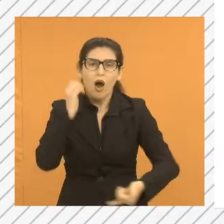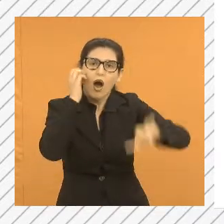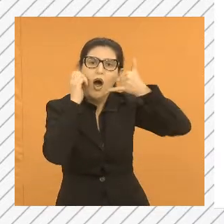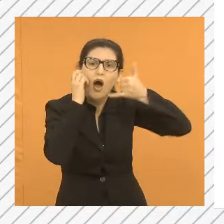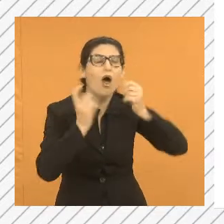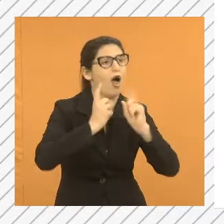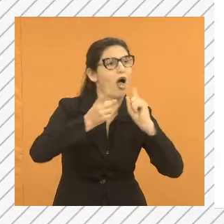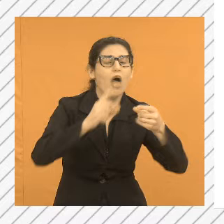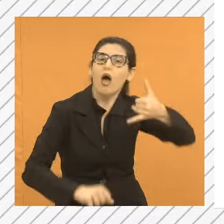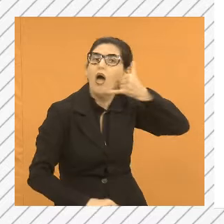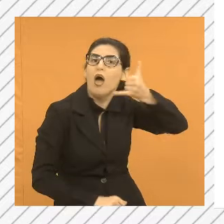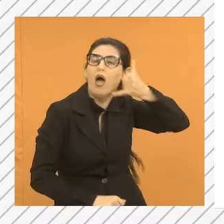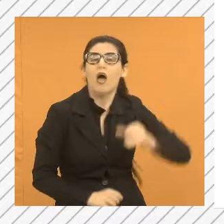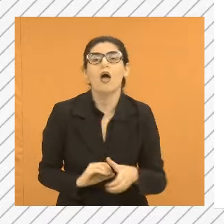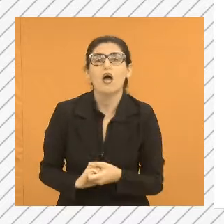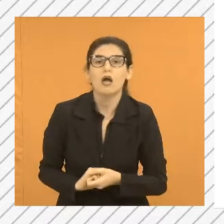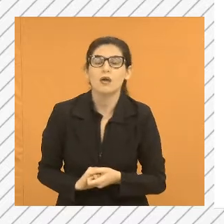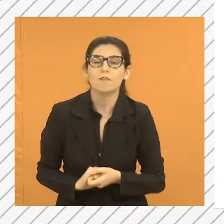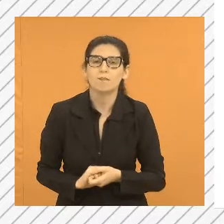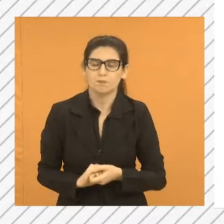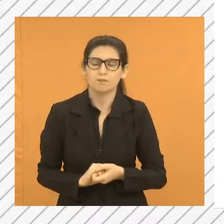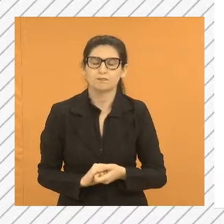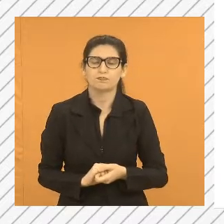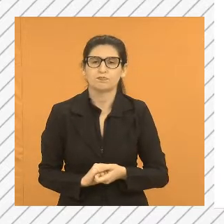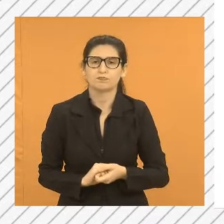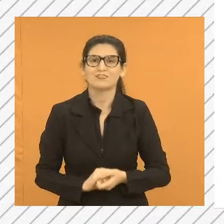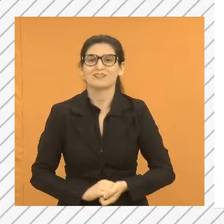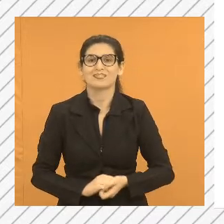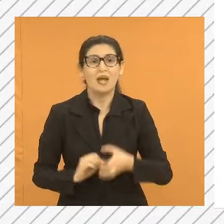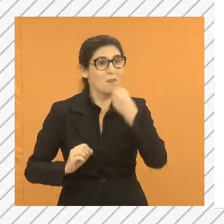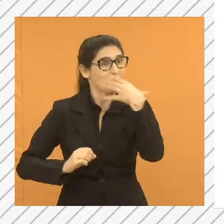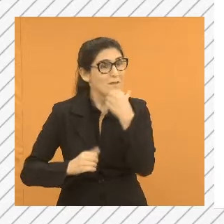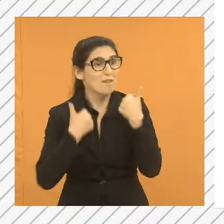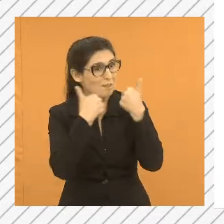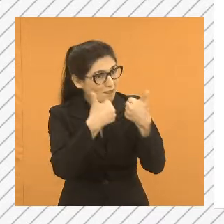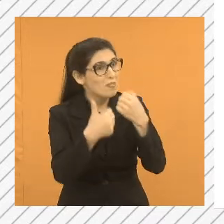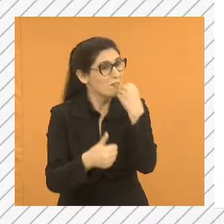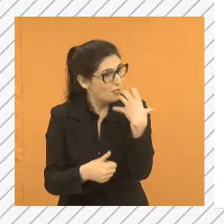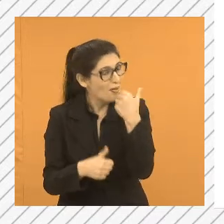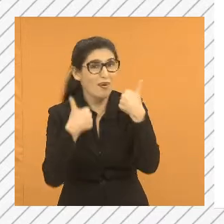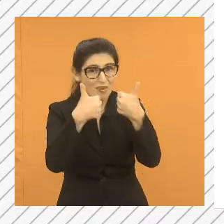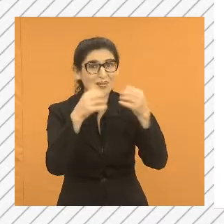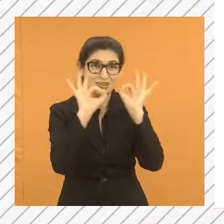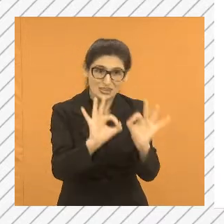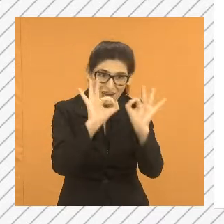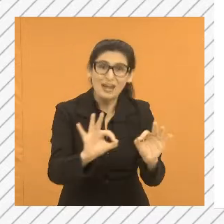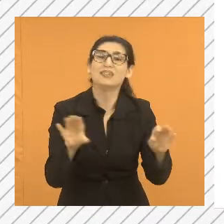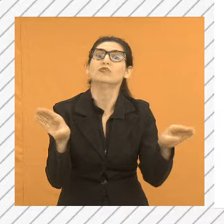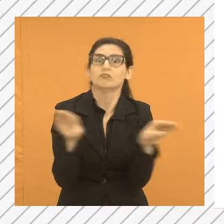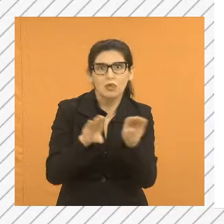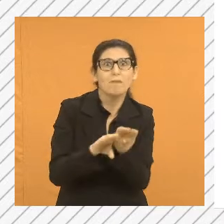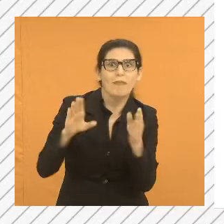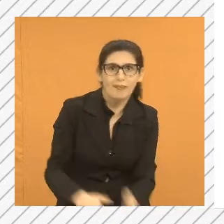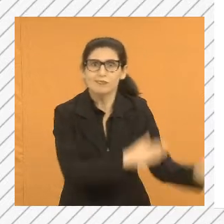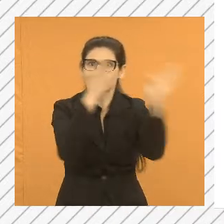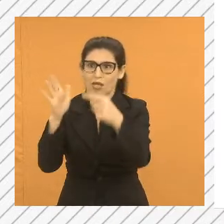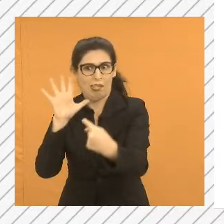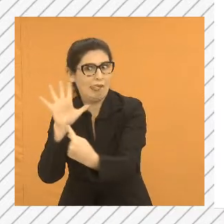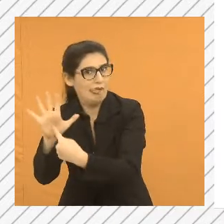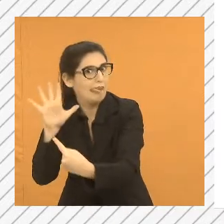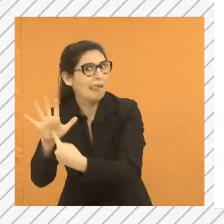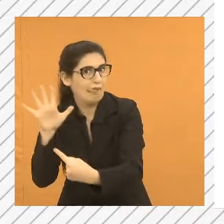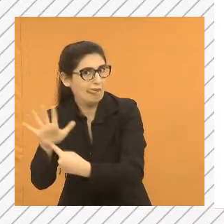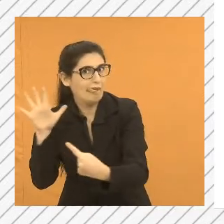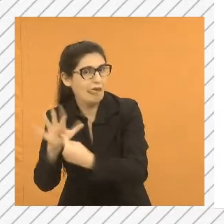ouvidoria. Isso são relacionados aos elogios, às informações, às denúncias que são feitas à nossa ouvidoria